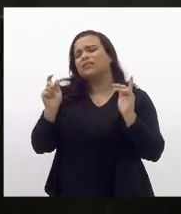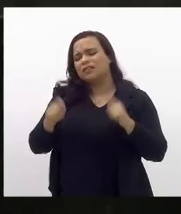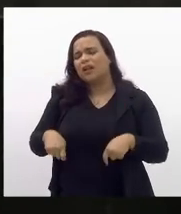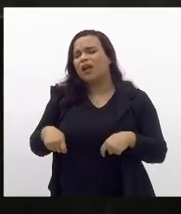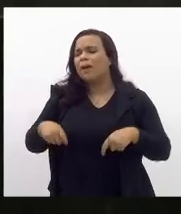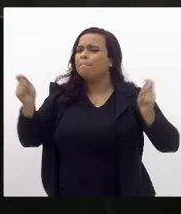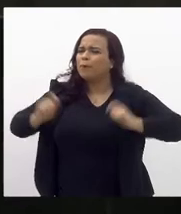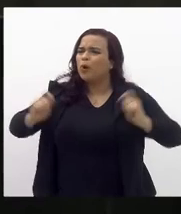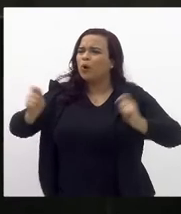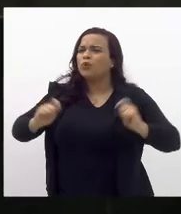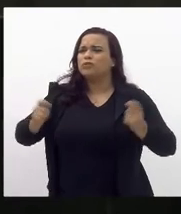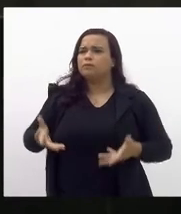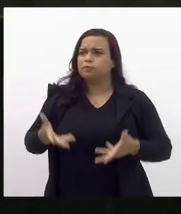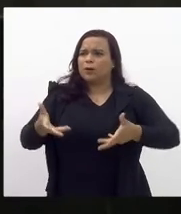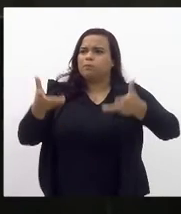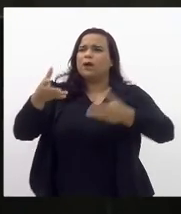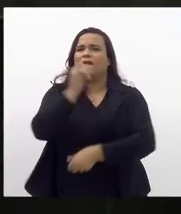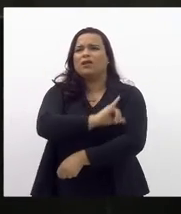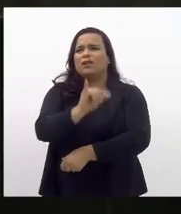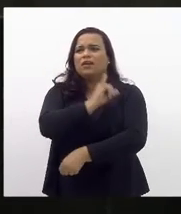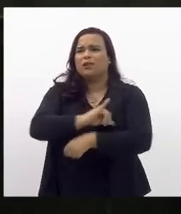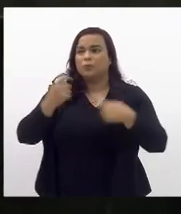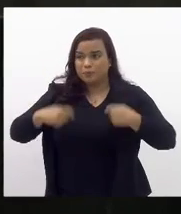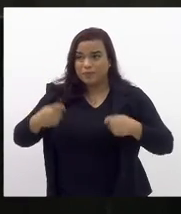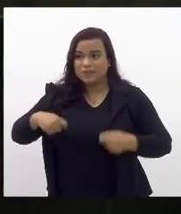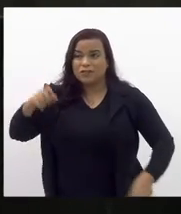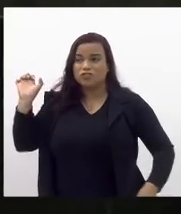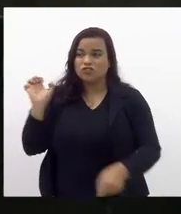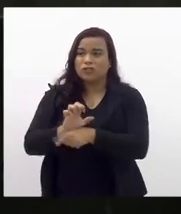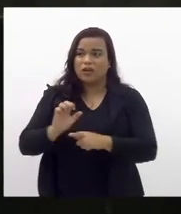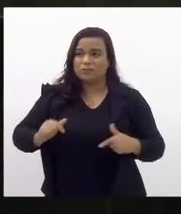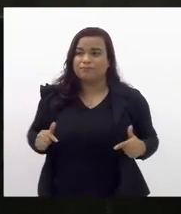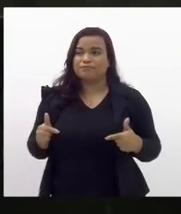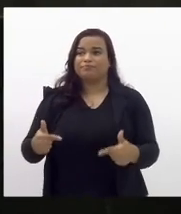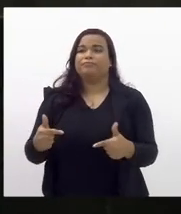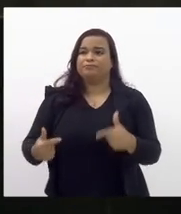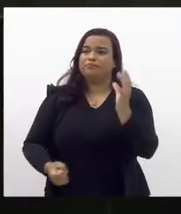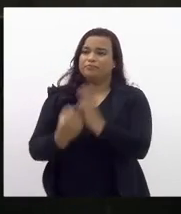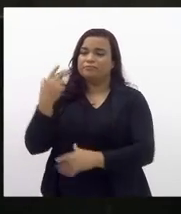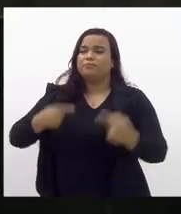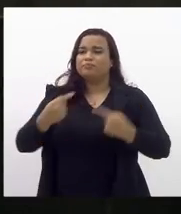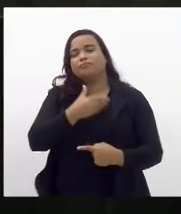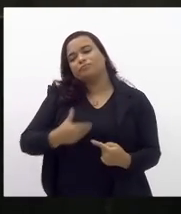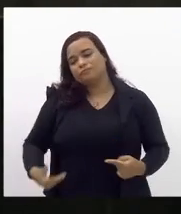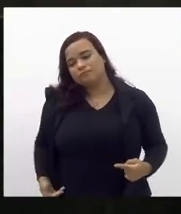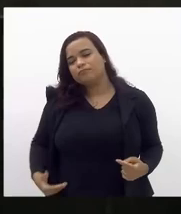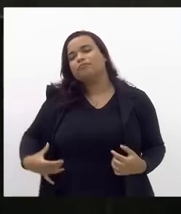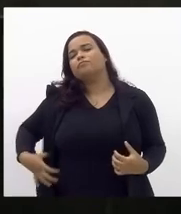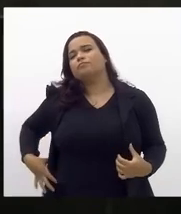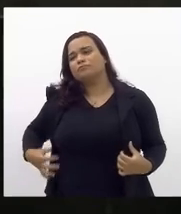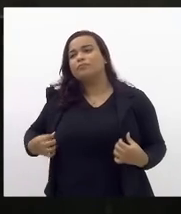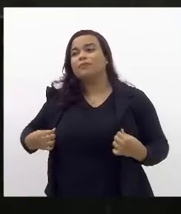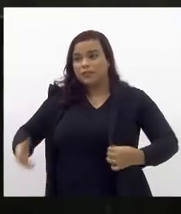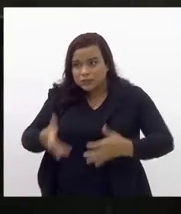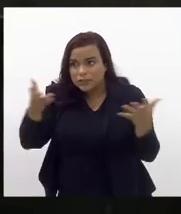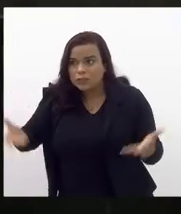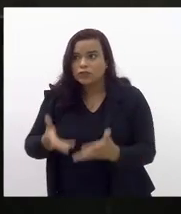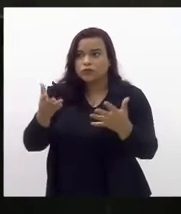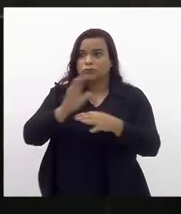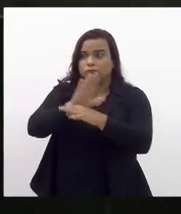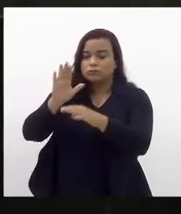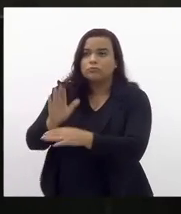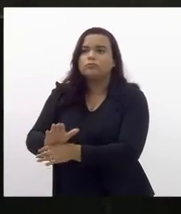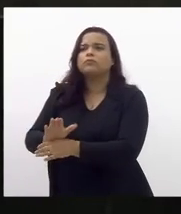Ou seja, nós precisamos de Estado, deputada Marta Rocha, que formule políticas públicas, que incentivem, que promovam e